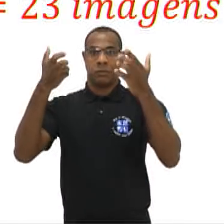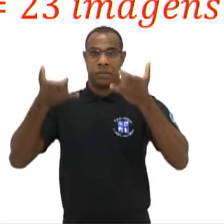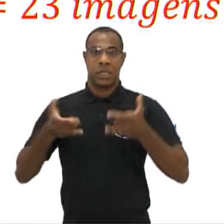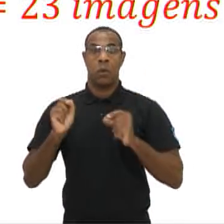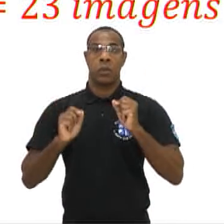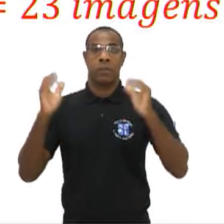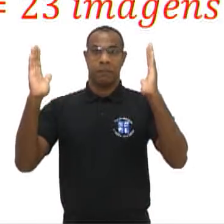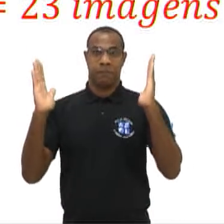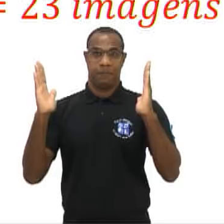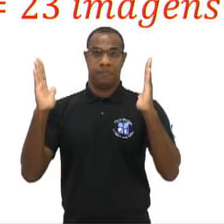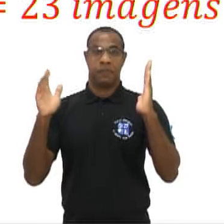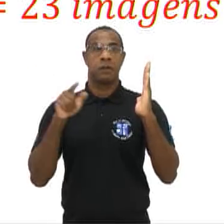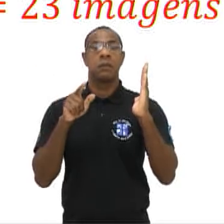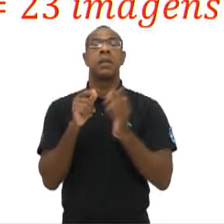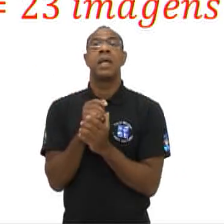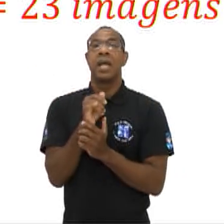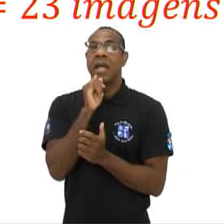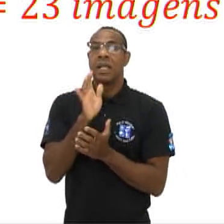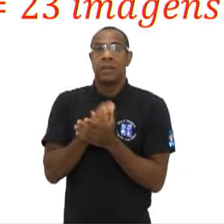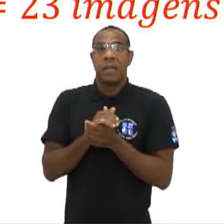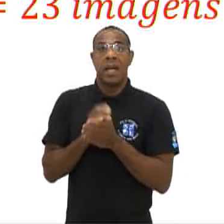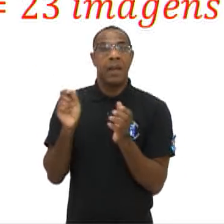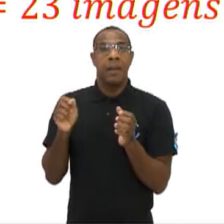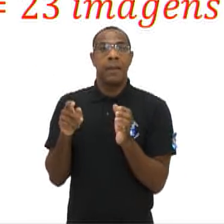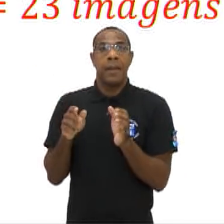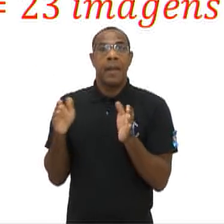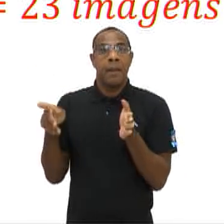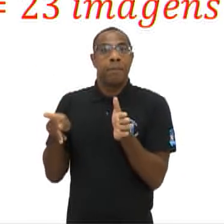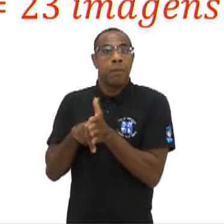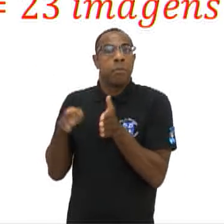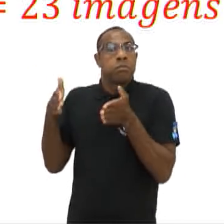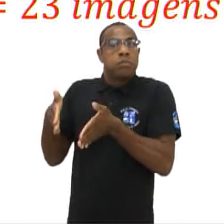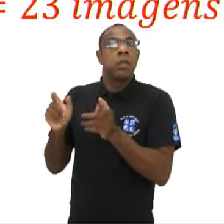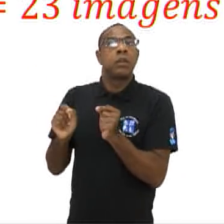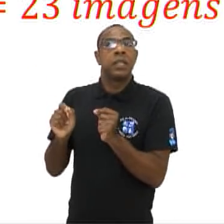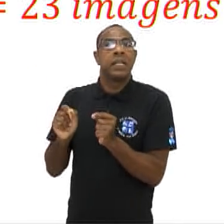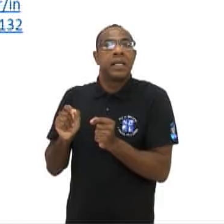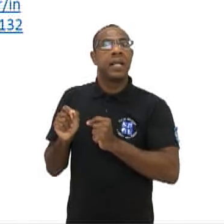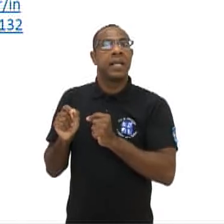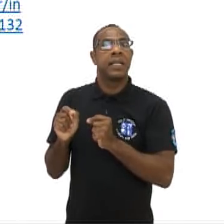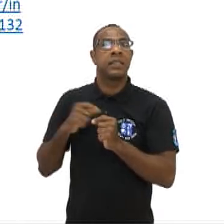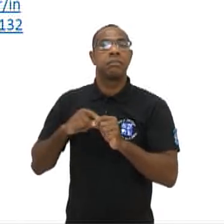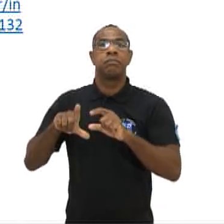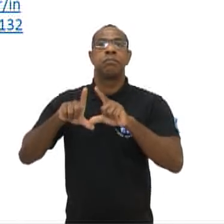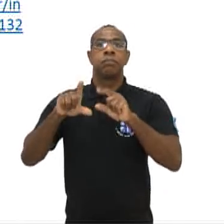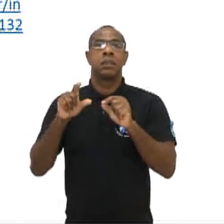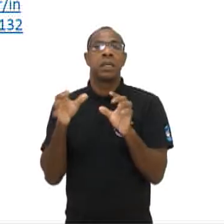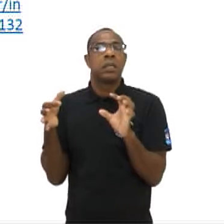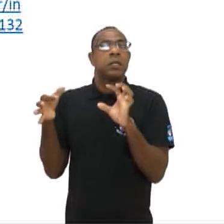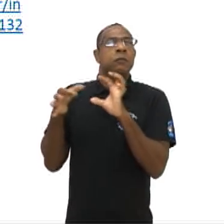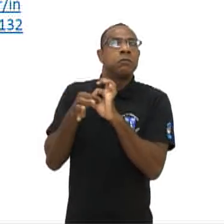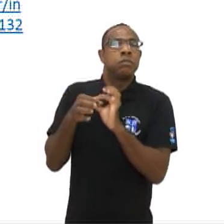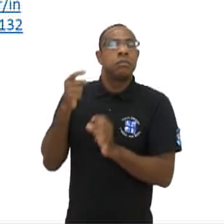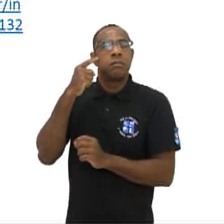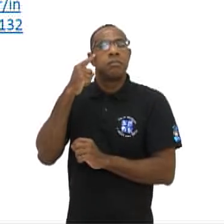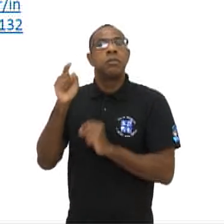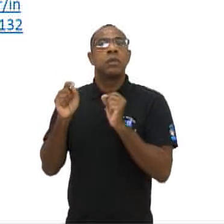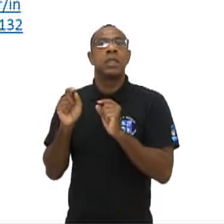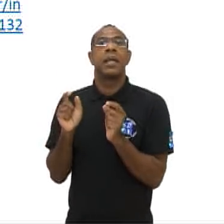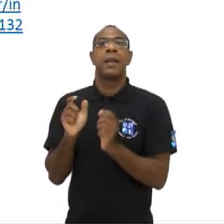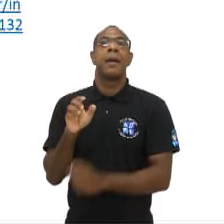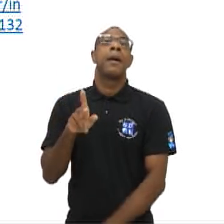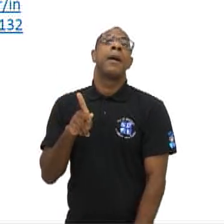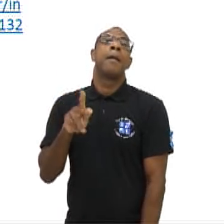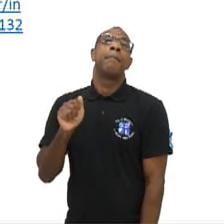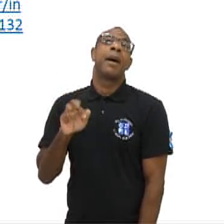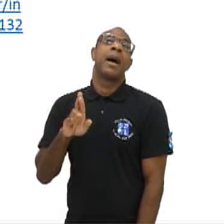Então, aqui a gente pega uma situação bem específica, onde a gente cai no segundo tipo de associação, que é a associação em paralelo